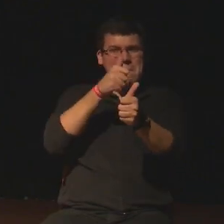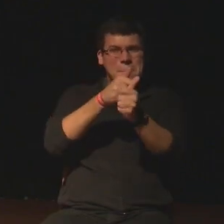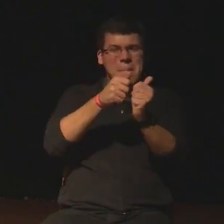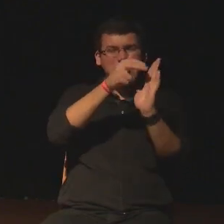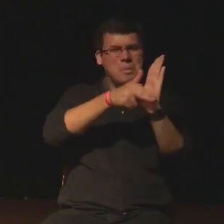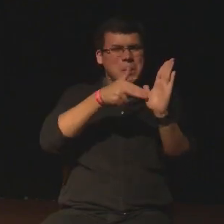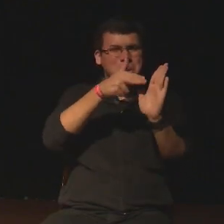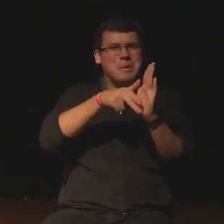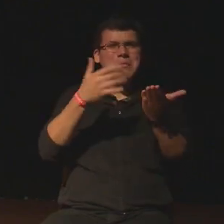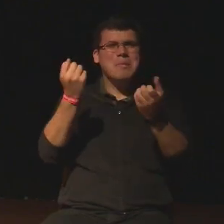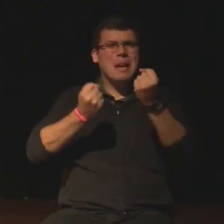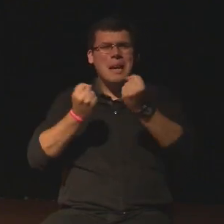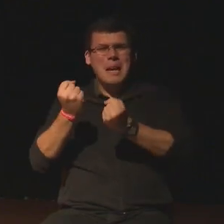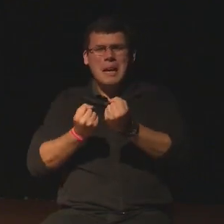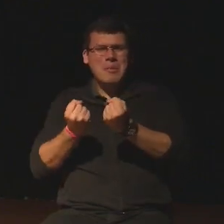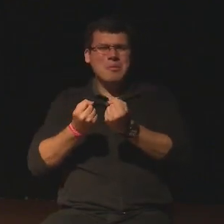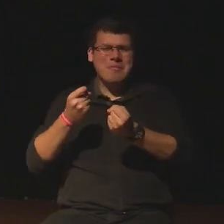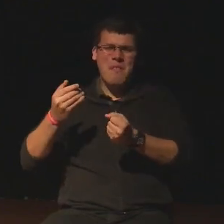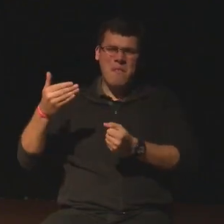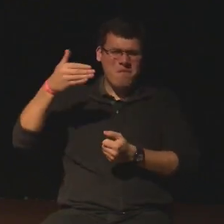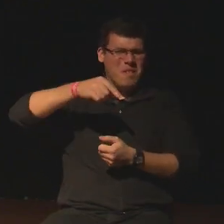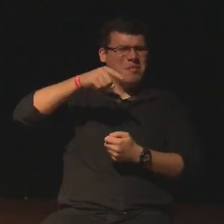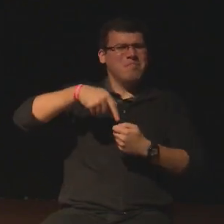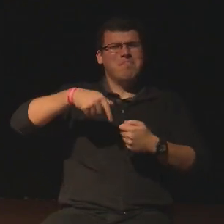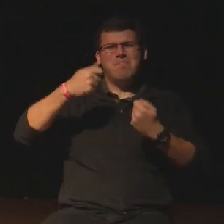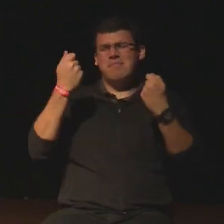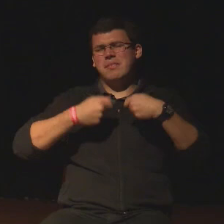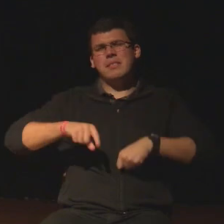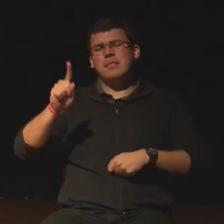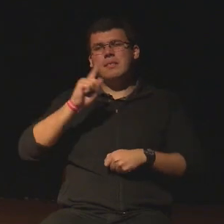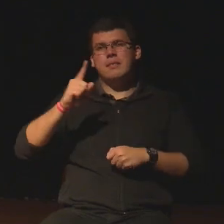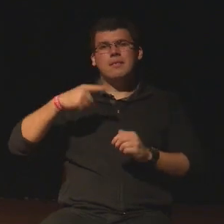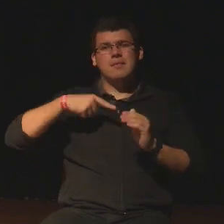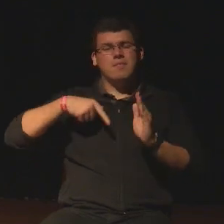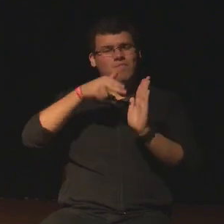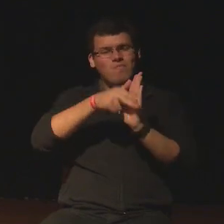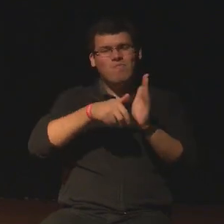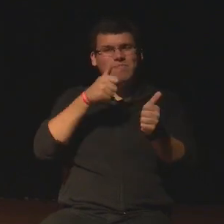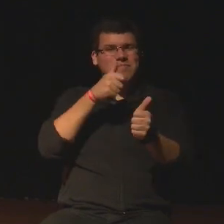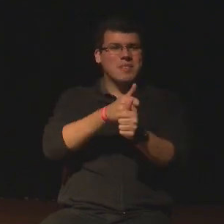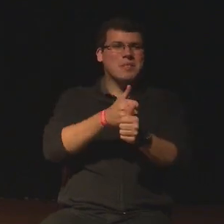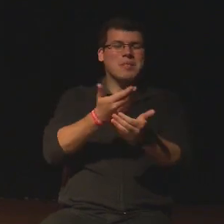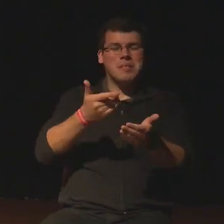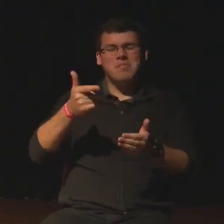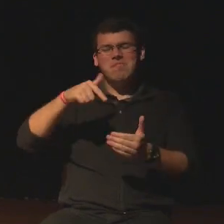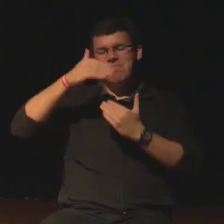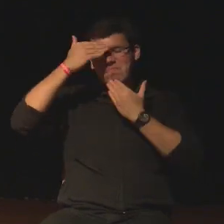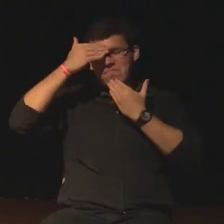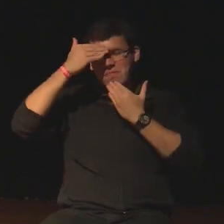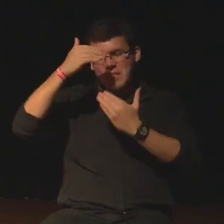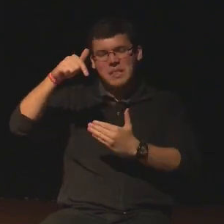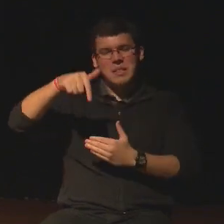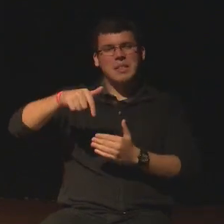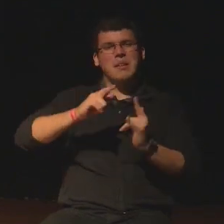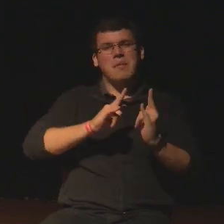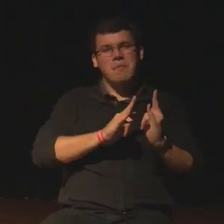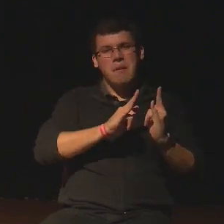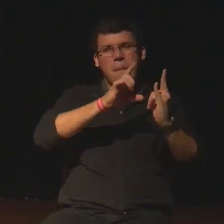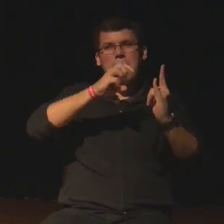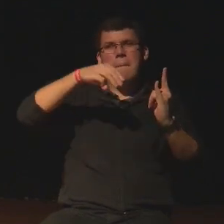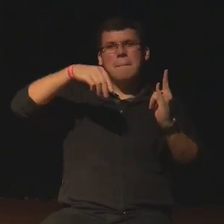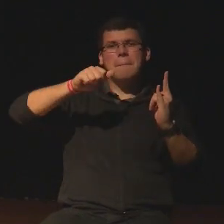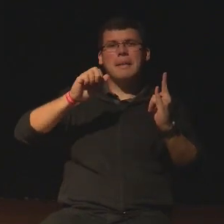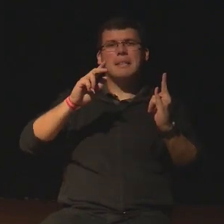sucesso. Espero que rapidamente o nosso convênio aqui com o MASP, que nos propôs, né, essa parceria para